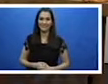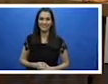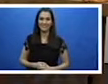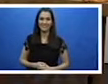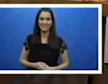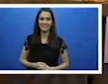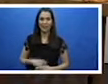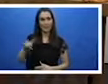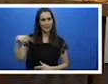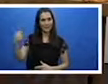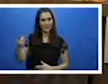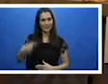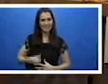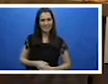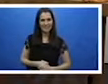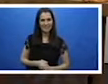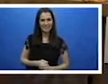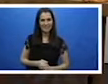Próximo.